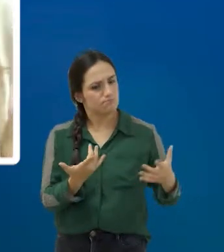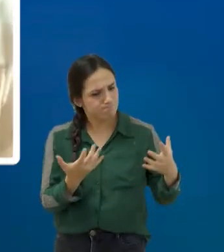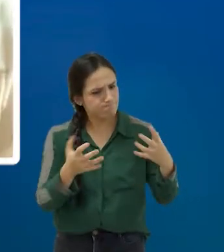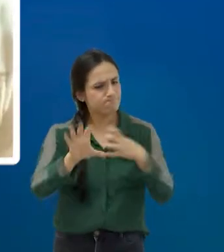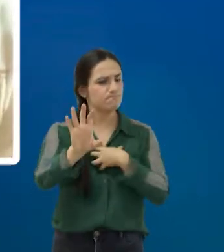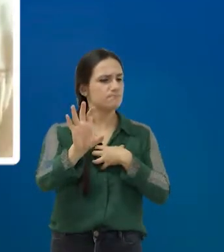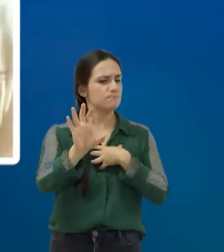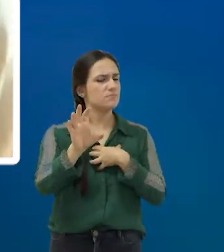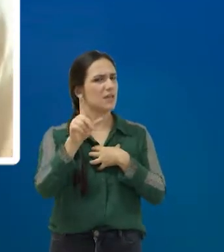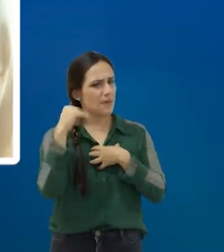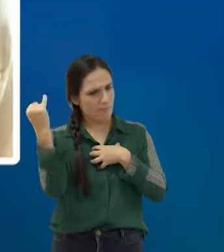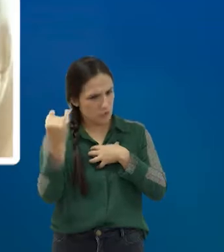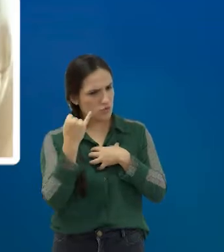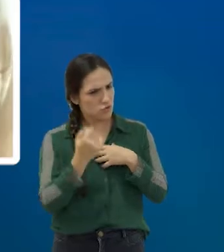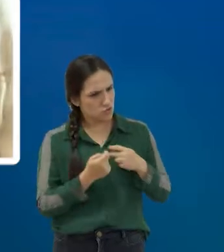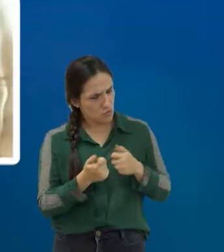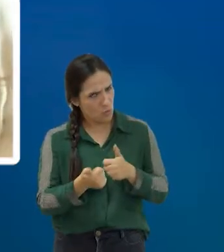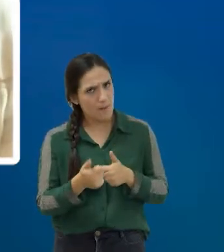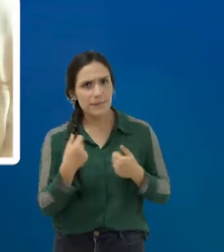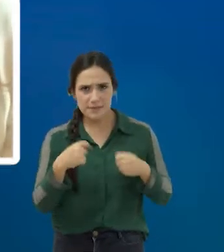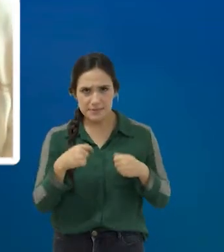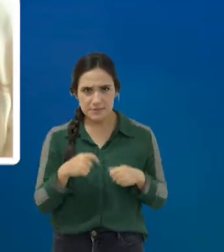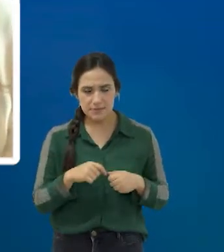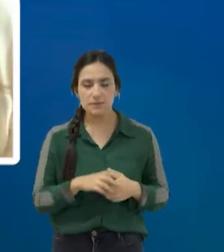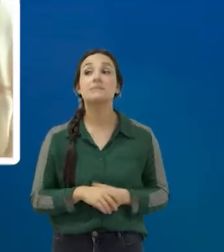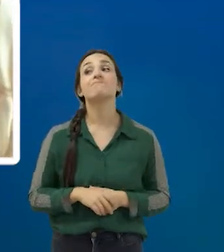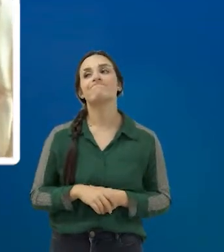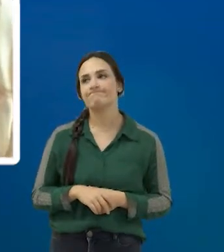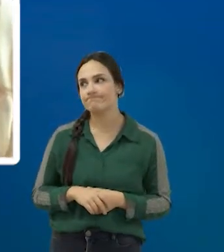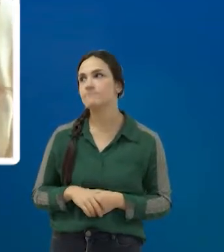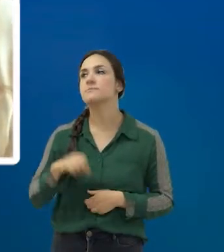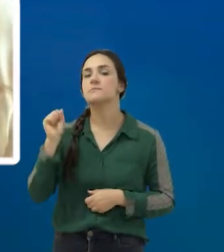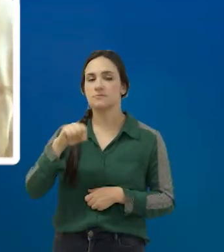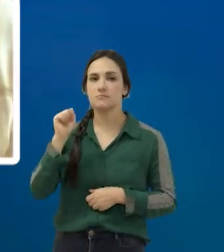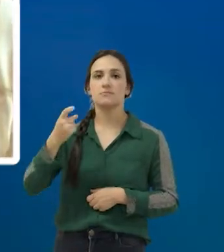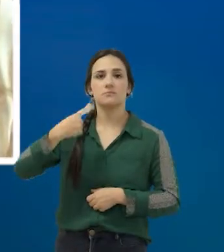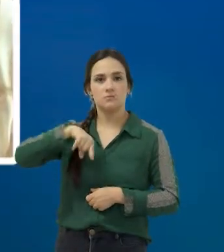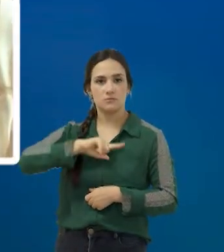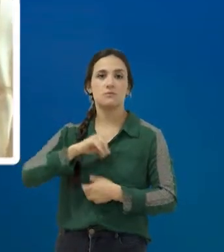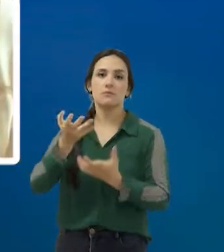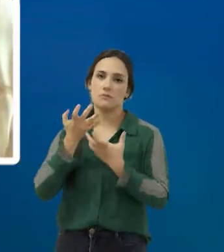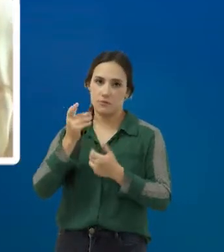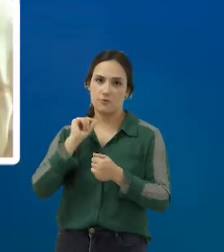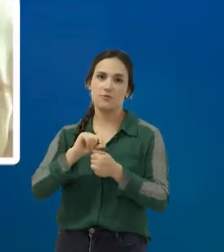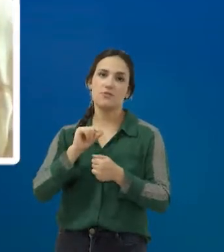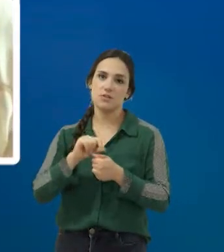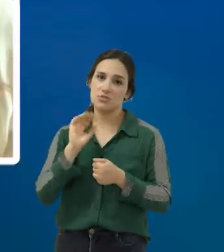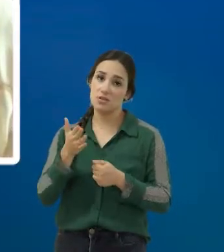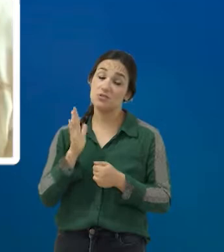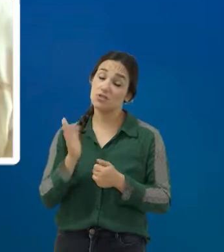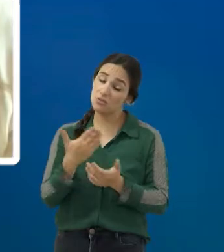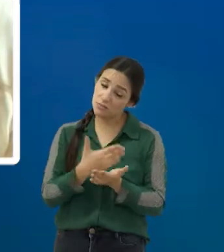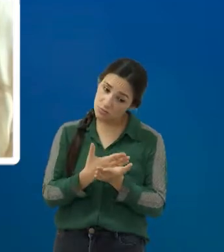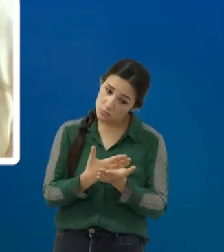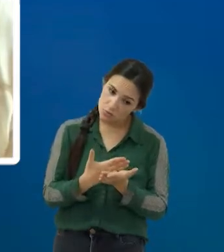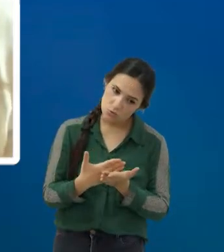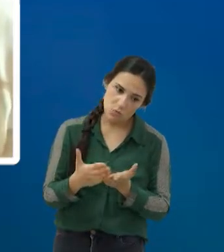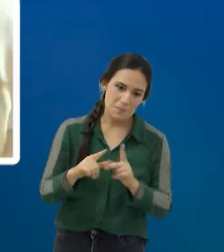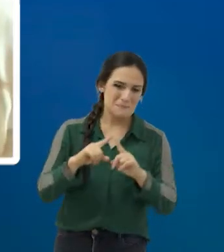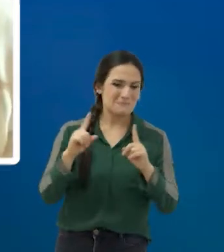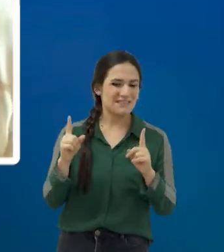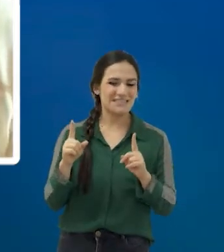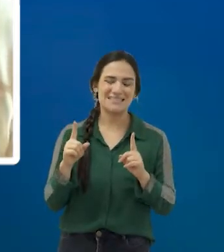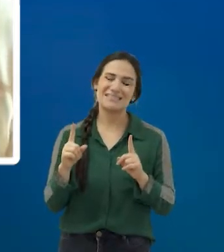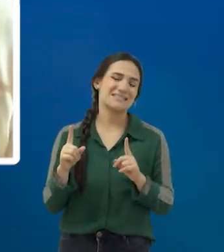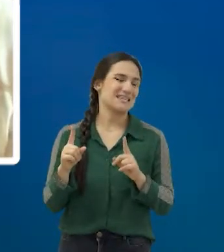entender a importância de ser um doador? Exatamente, é um trabalho que nós pretendemos fazer, a gente já iniciou, mas ainda não